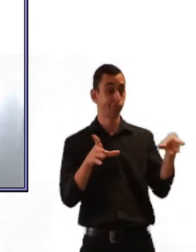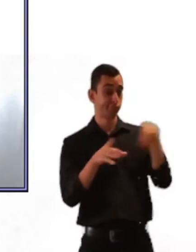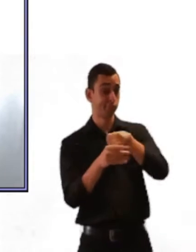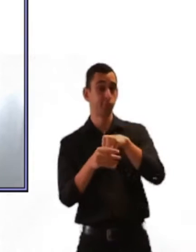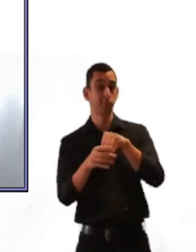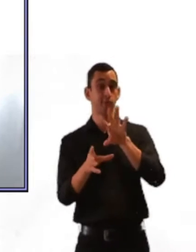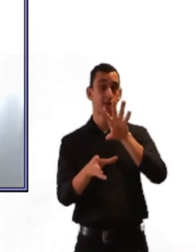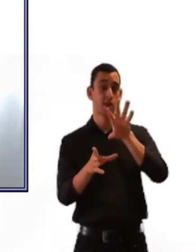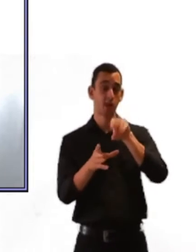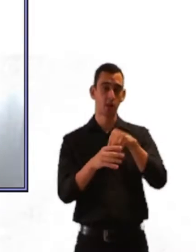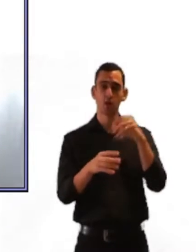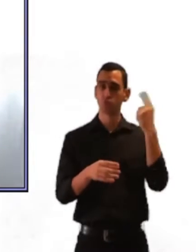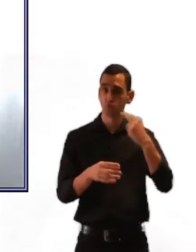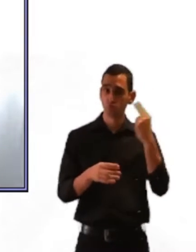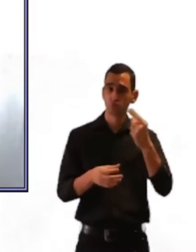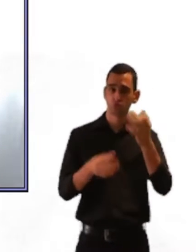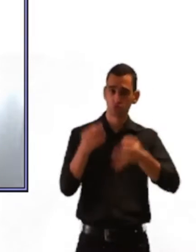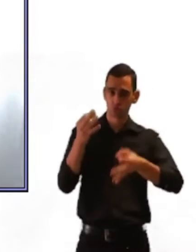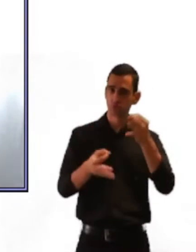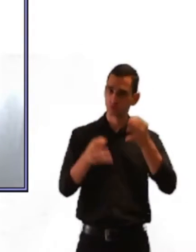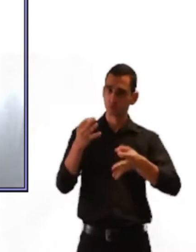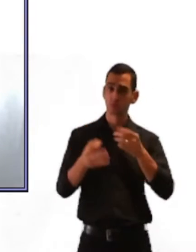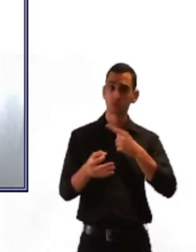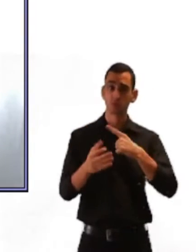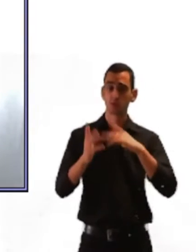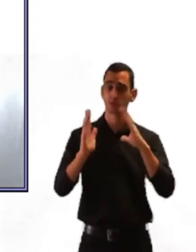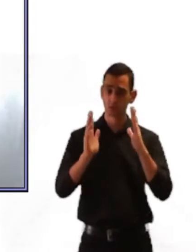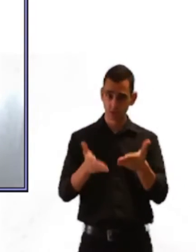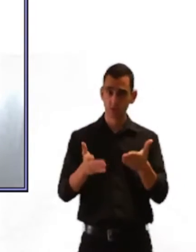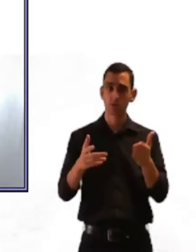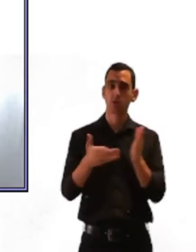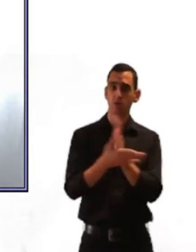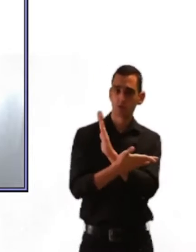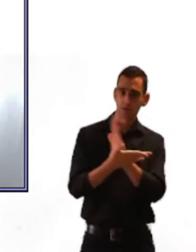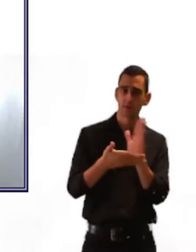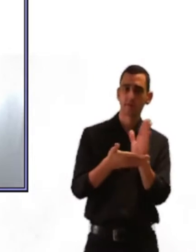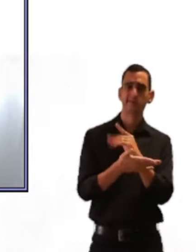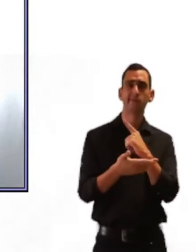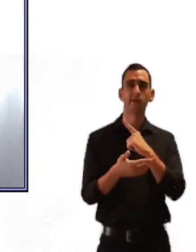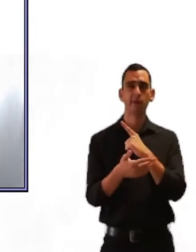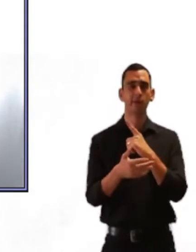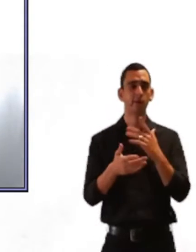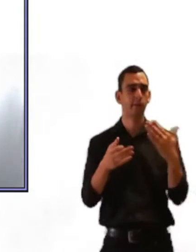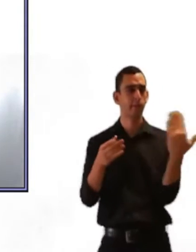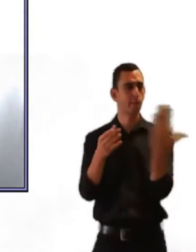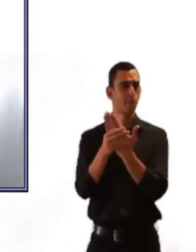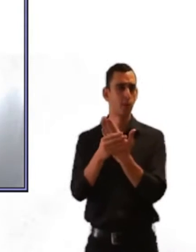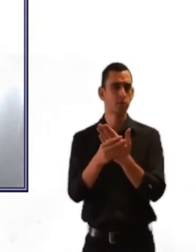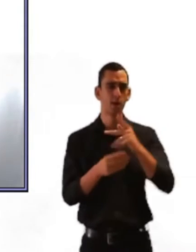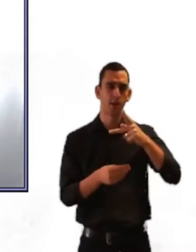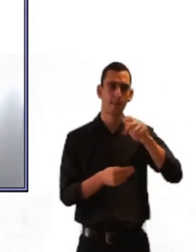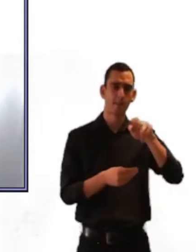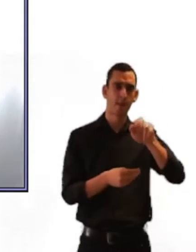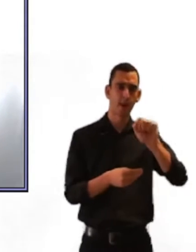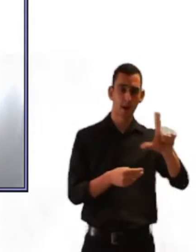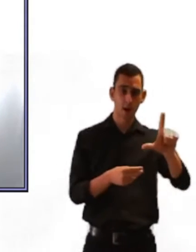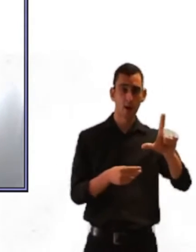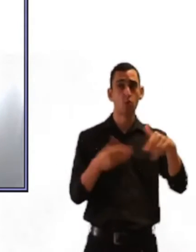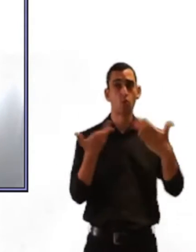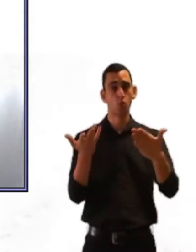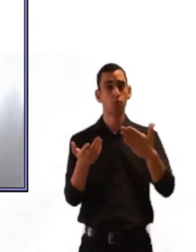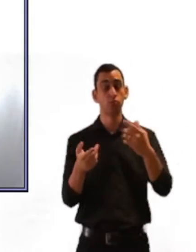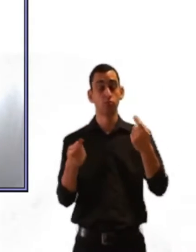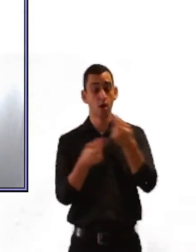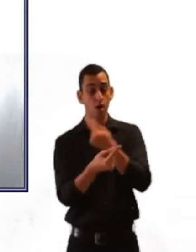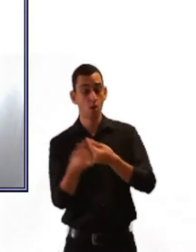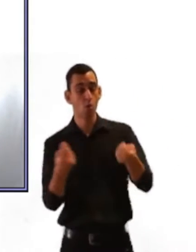base em vários doutrinadores. Inclusive, tem doutrinadores que trabalham com a teoria dos jogos no processo penal, com a teoria dos jogos na análise econômica do direito. Então, a